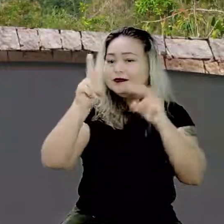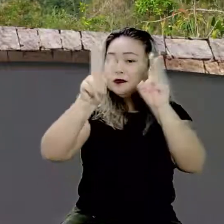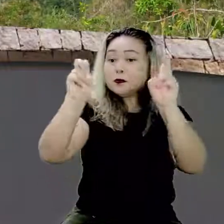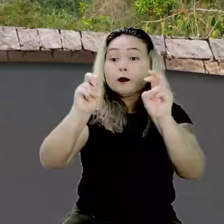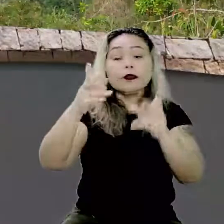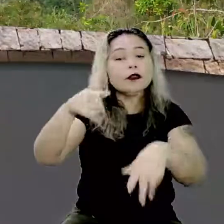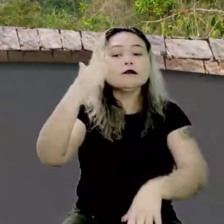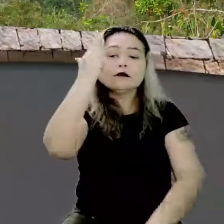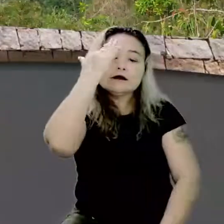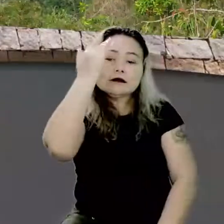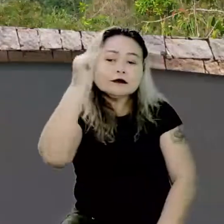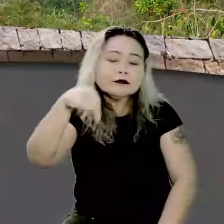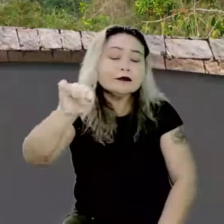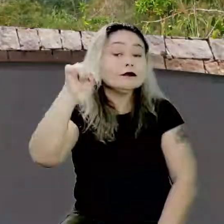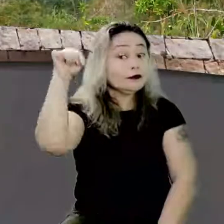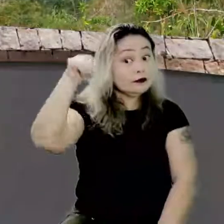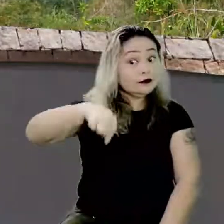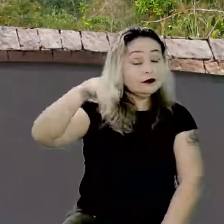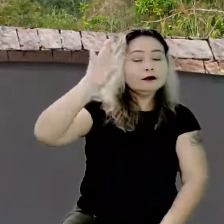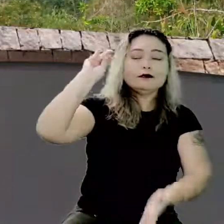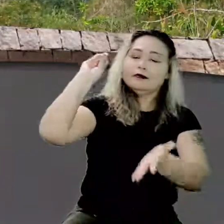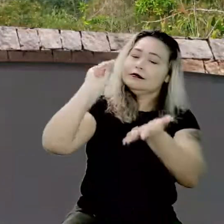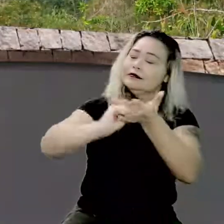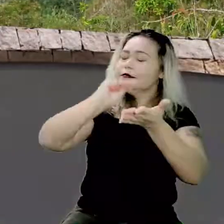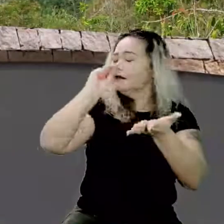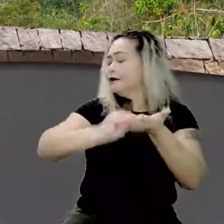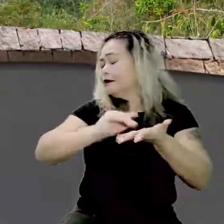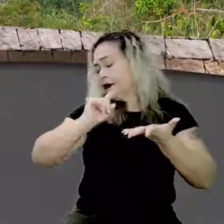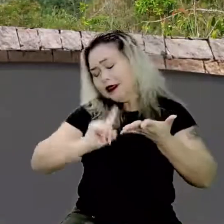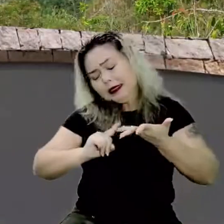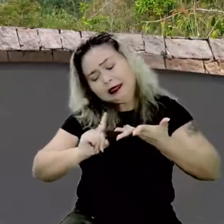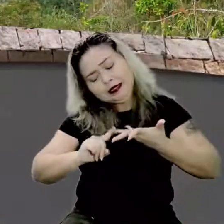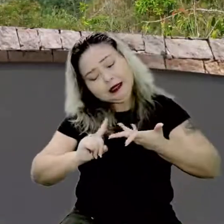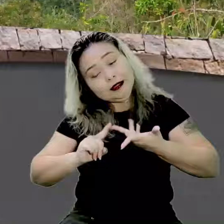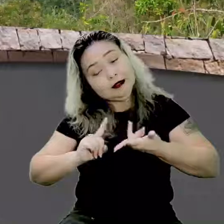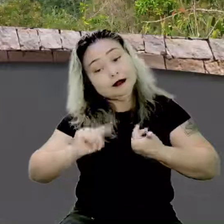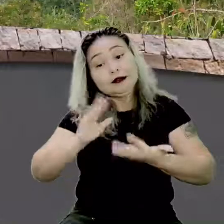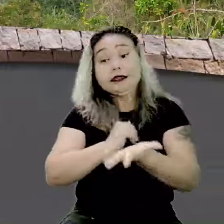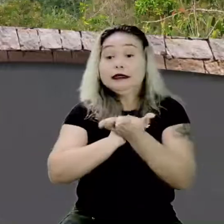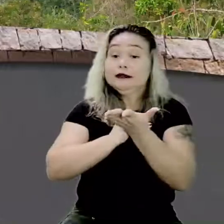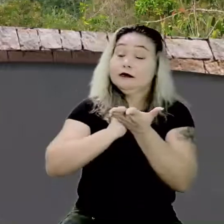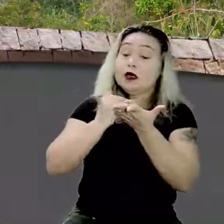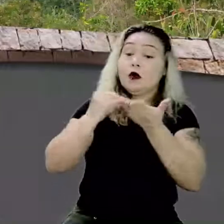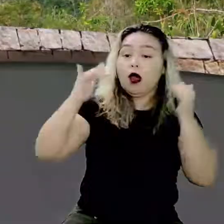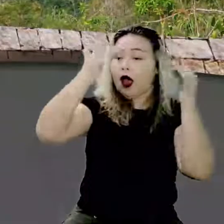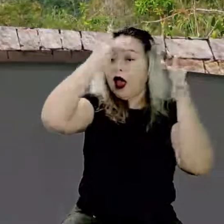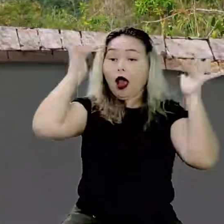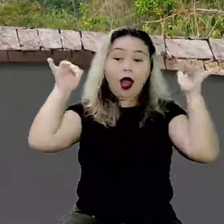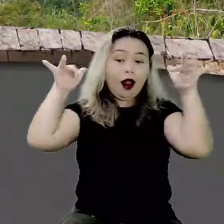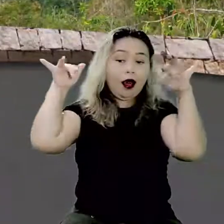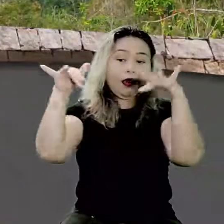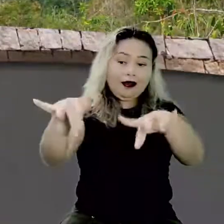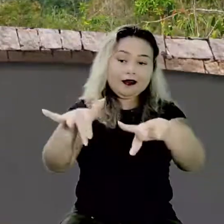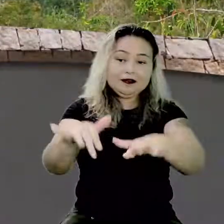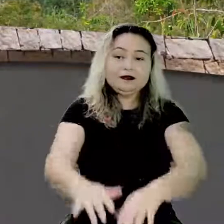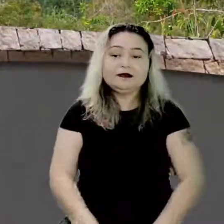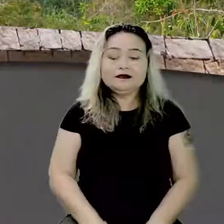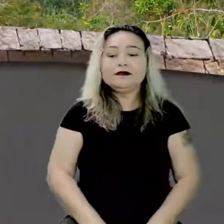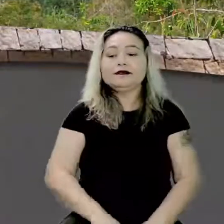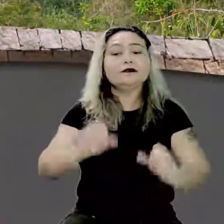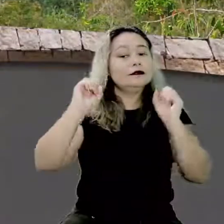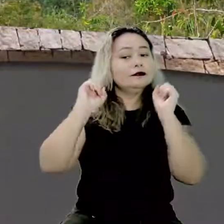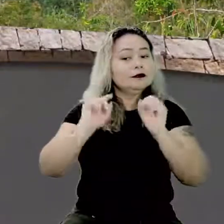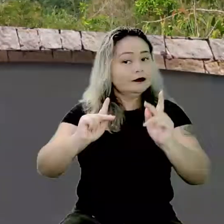você compreenda que aqui faltava tudo, aqui ainda estava começando a ser povoado.